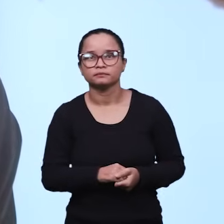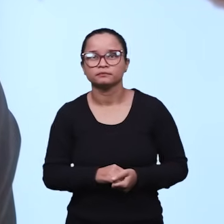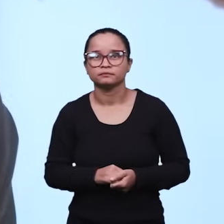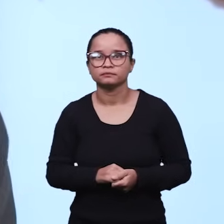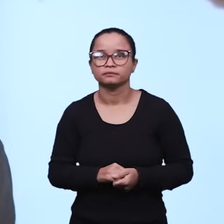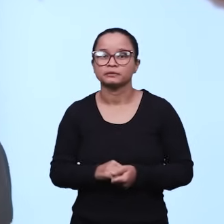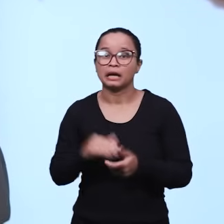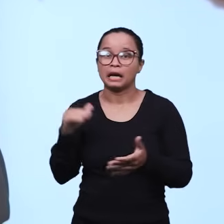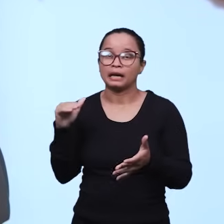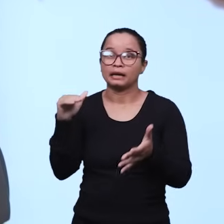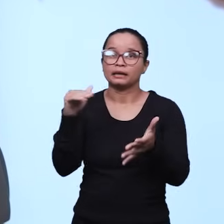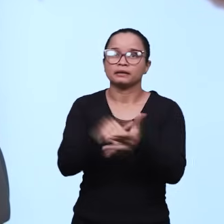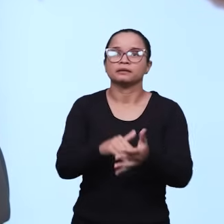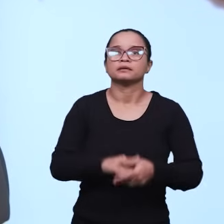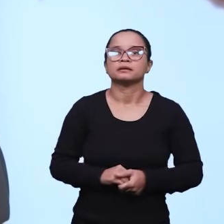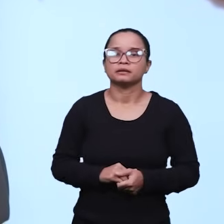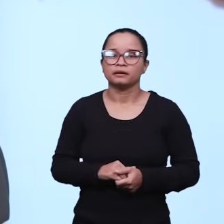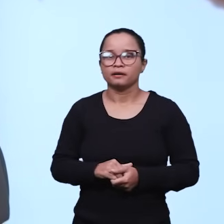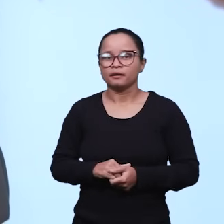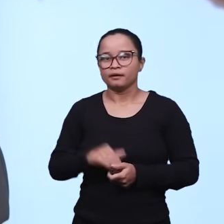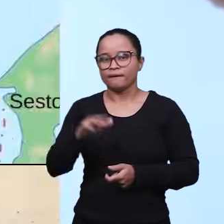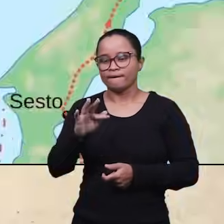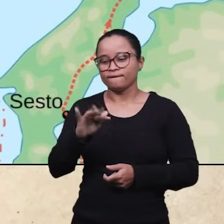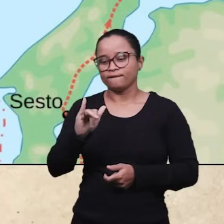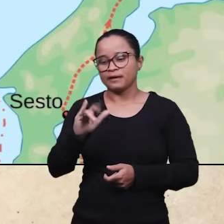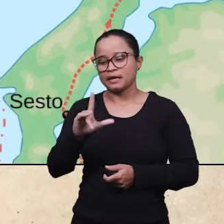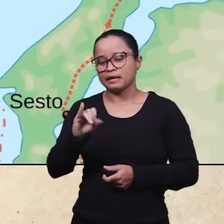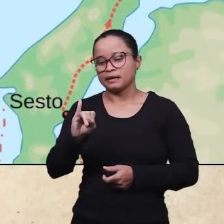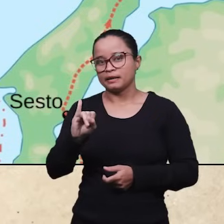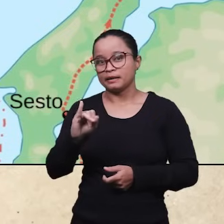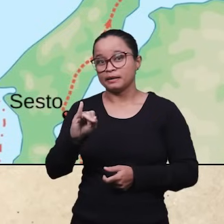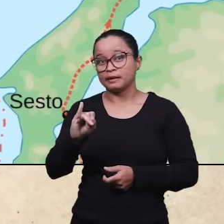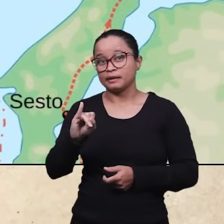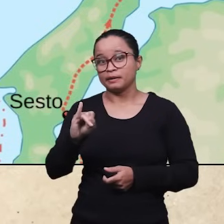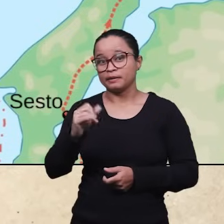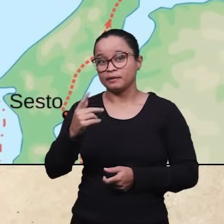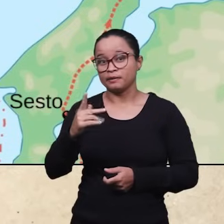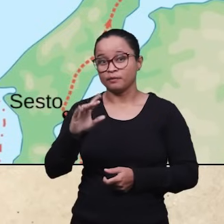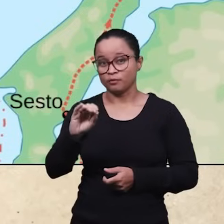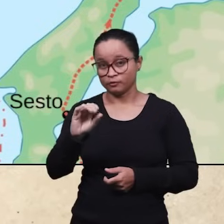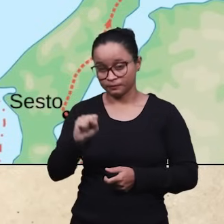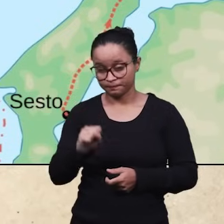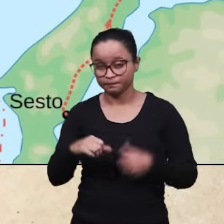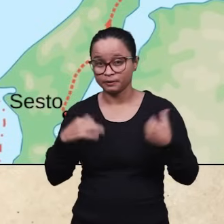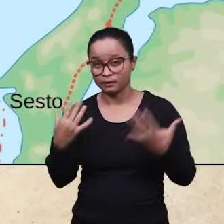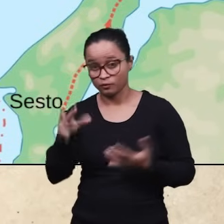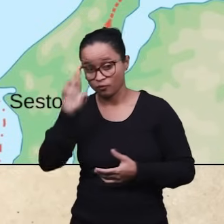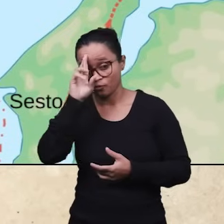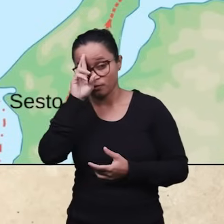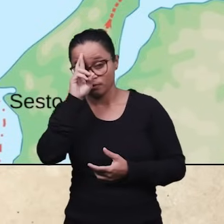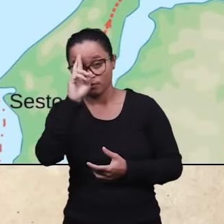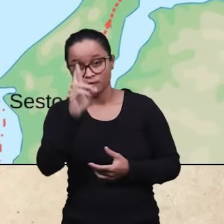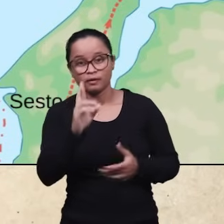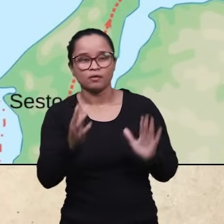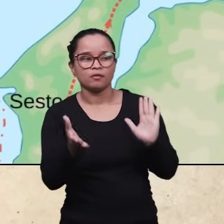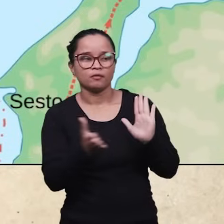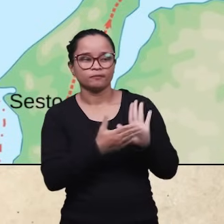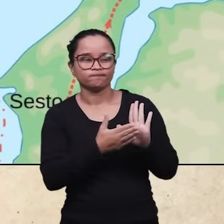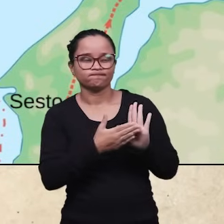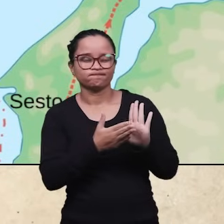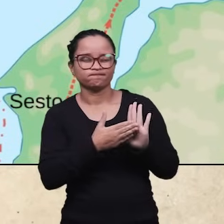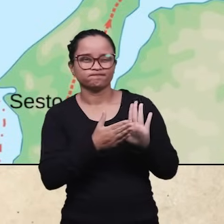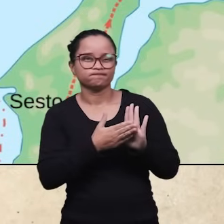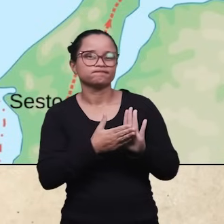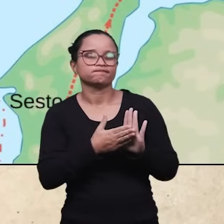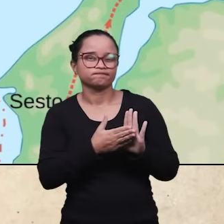foram até Filipos. E o Senhor tinha um propósito